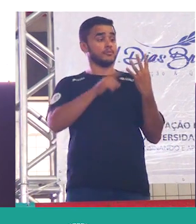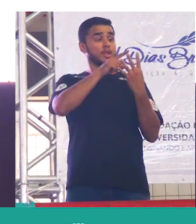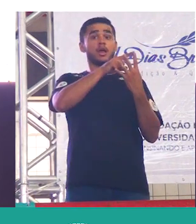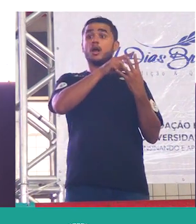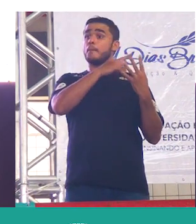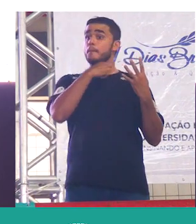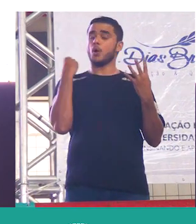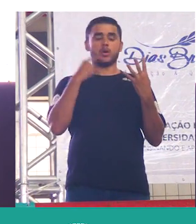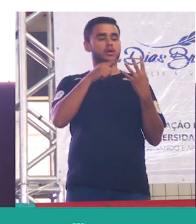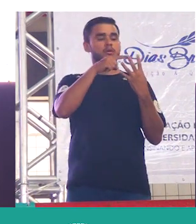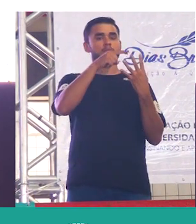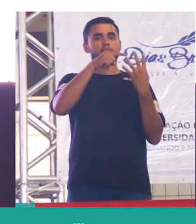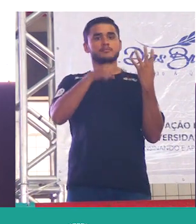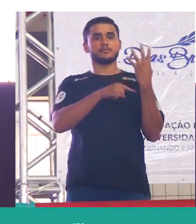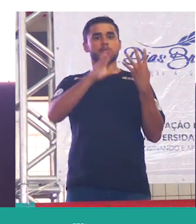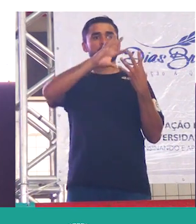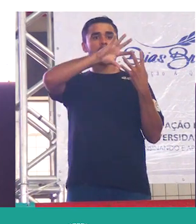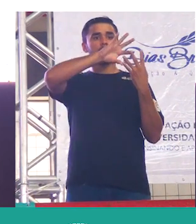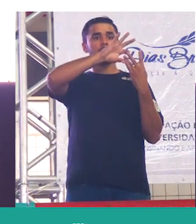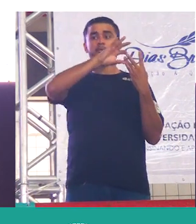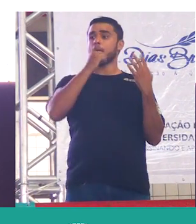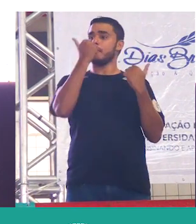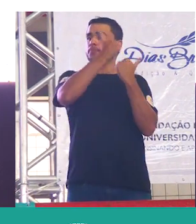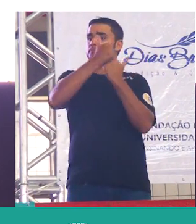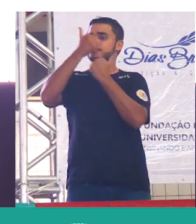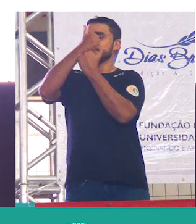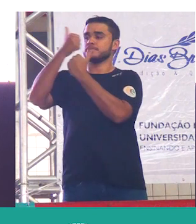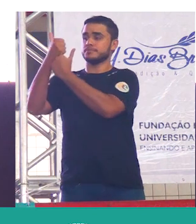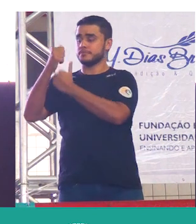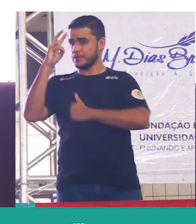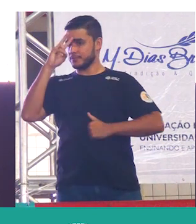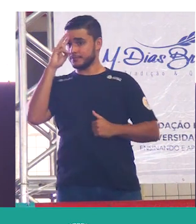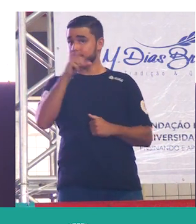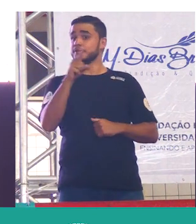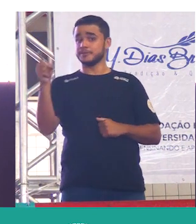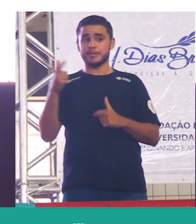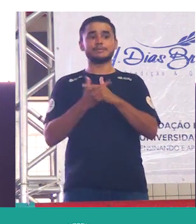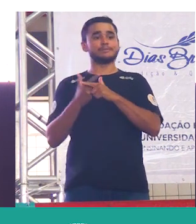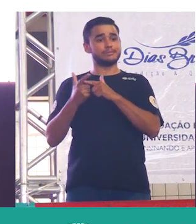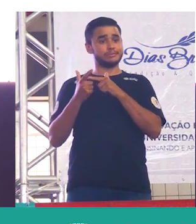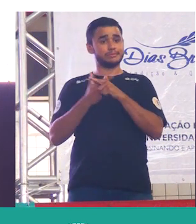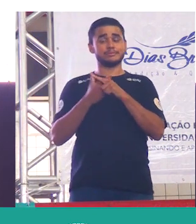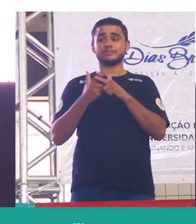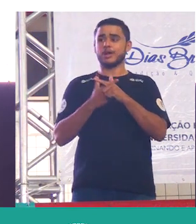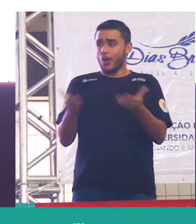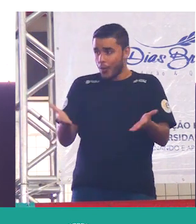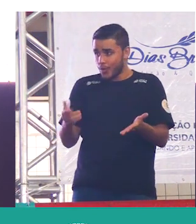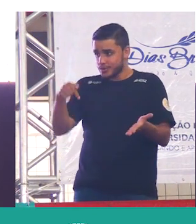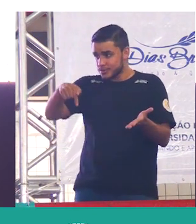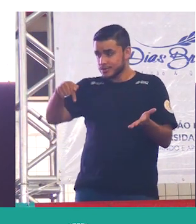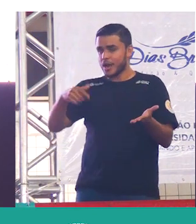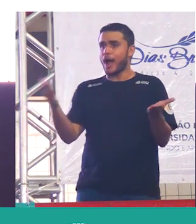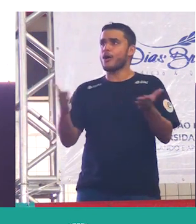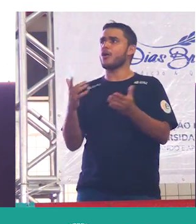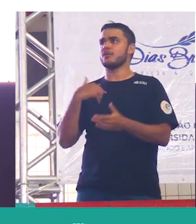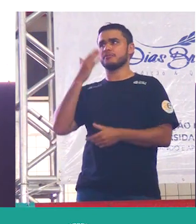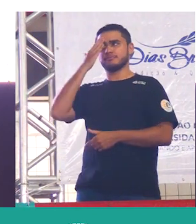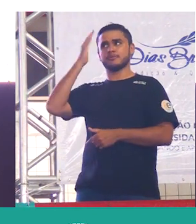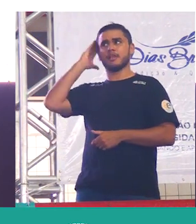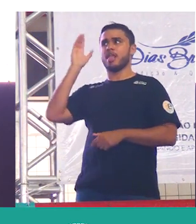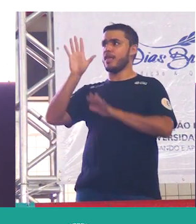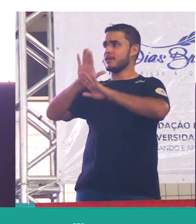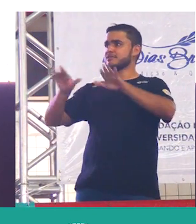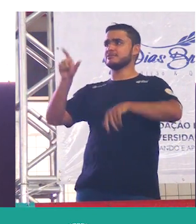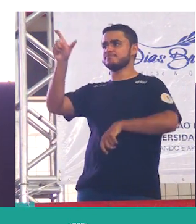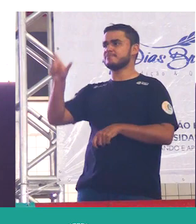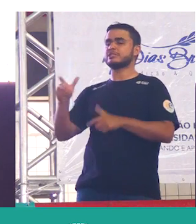Brasil teve 3 presidentes. Para você que acha que crise política é hoje, na verdade é um